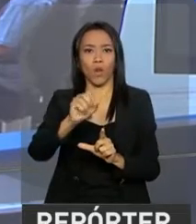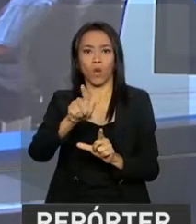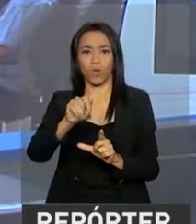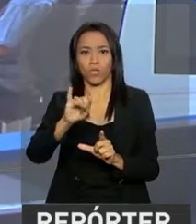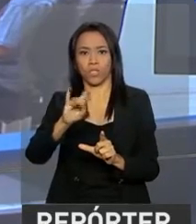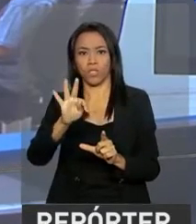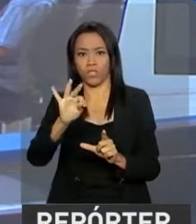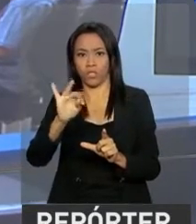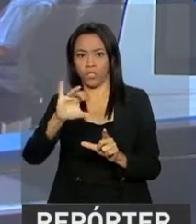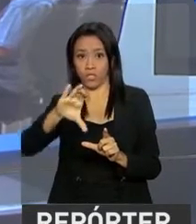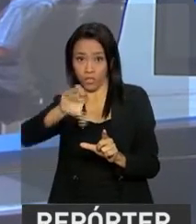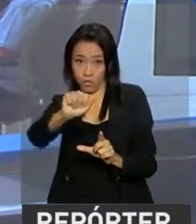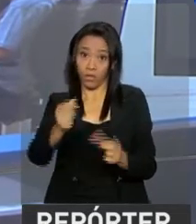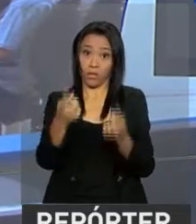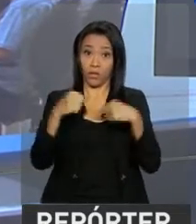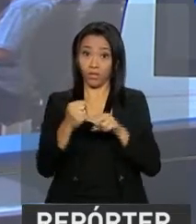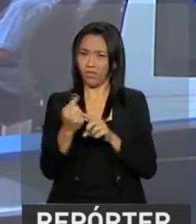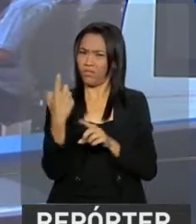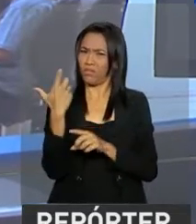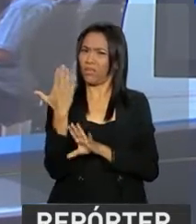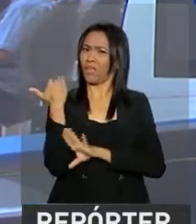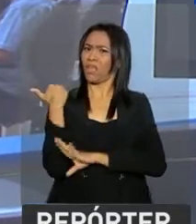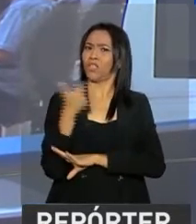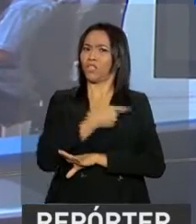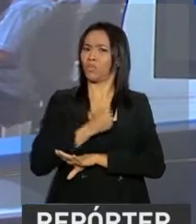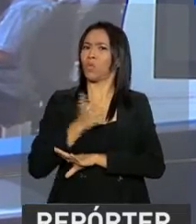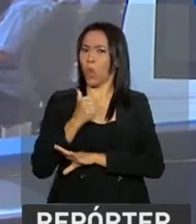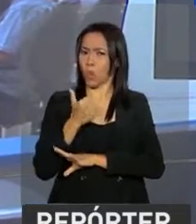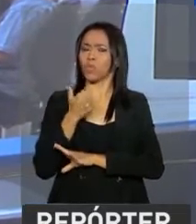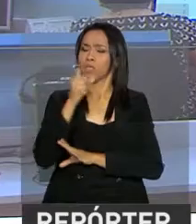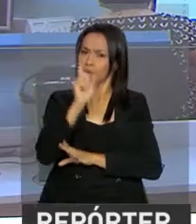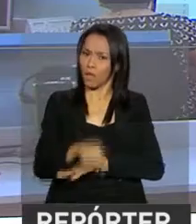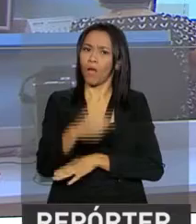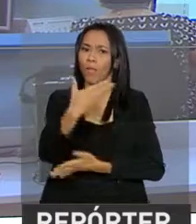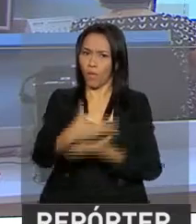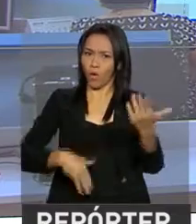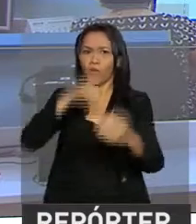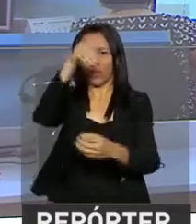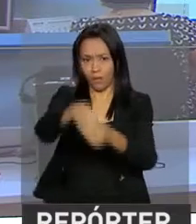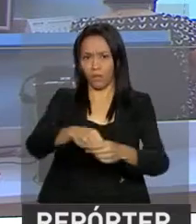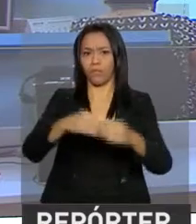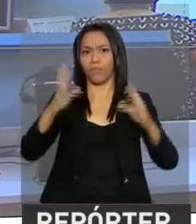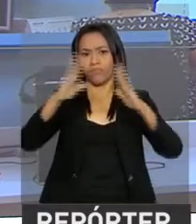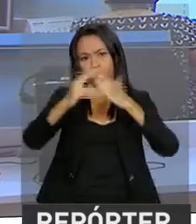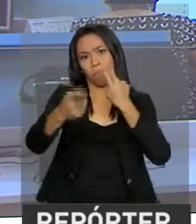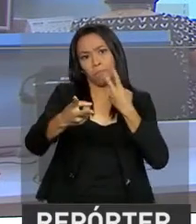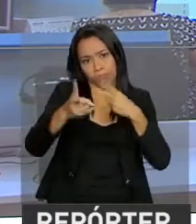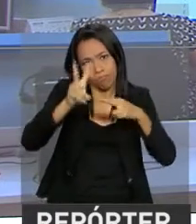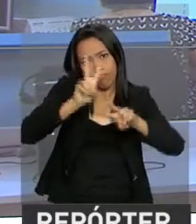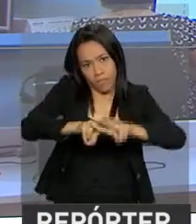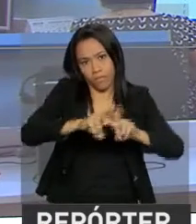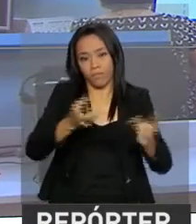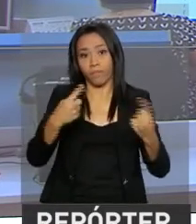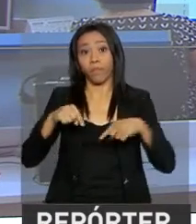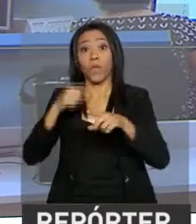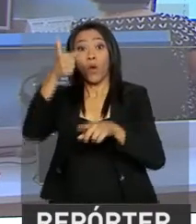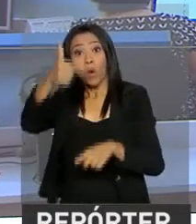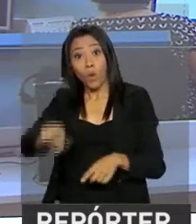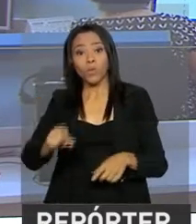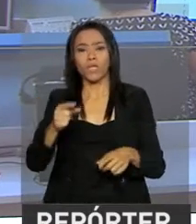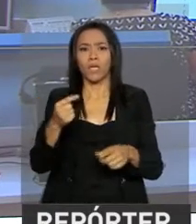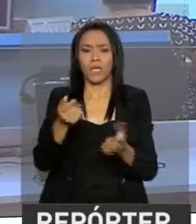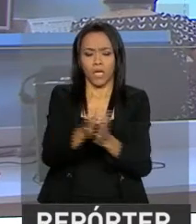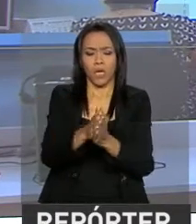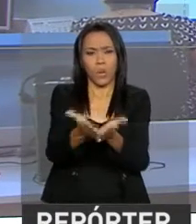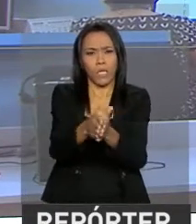desde 2011 o enem é aplicado no sistema prisional e colocar uma capa não molhar e muito menos